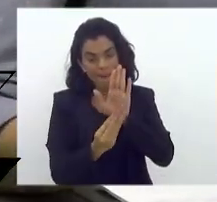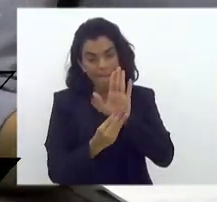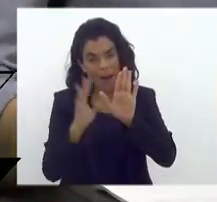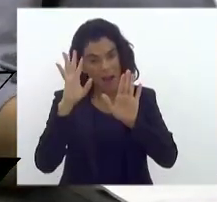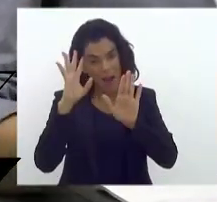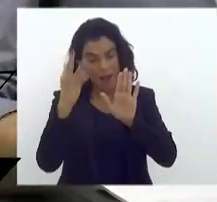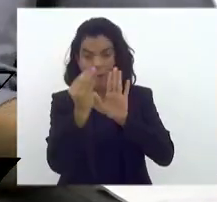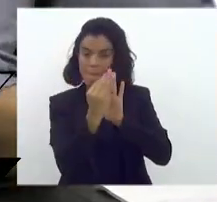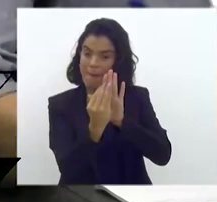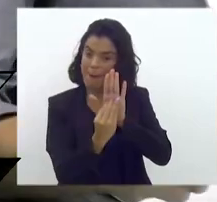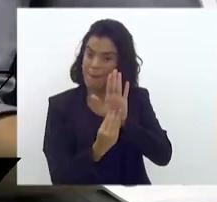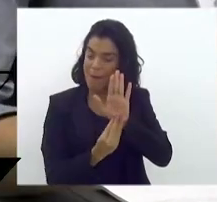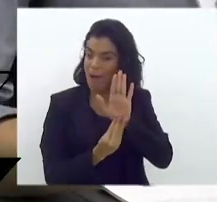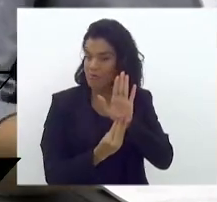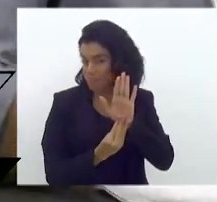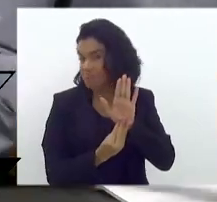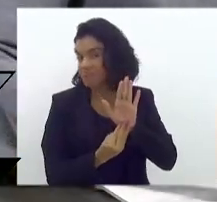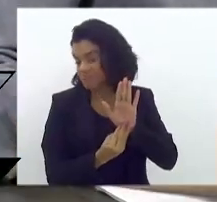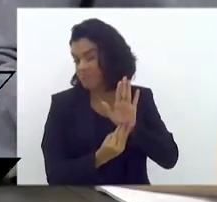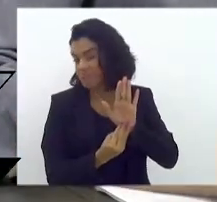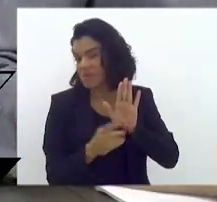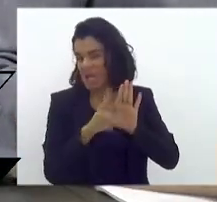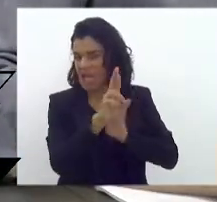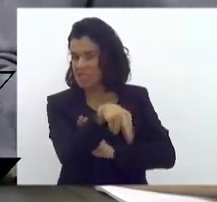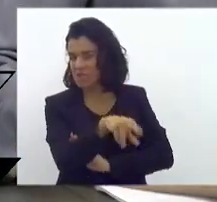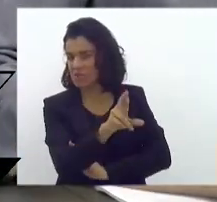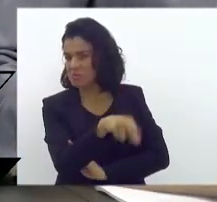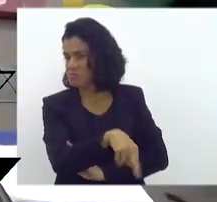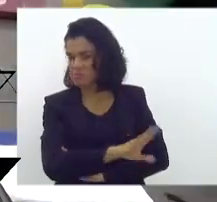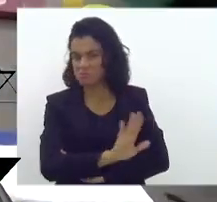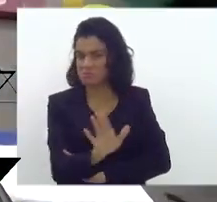estabelecer esse paradigma. Fechado. Tem razão.